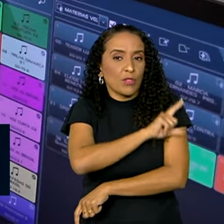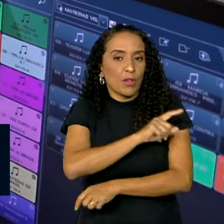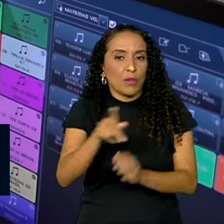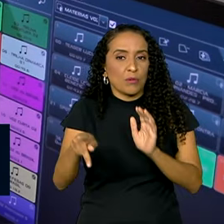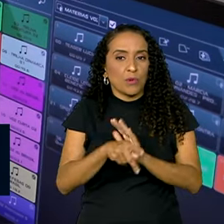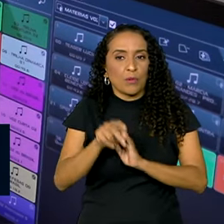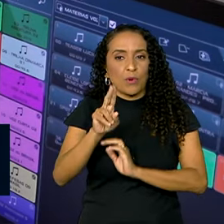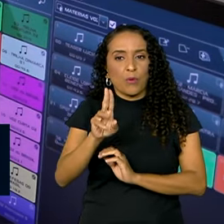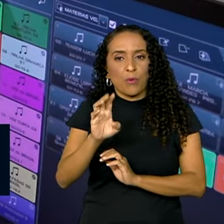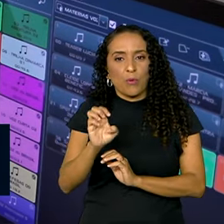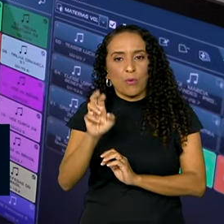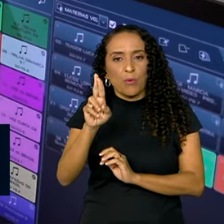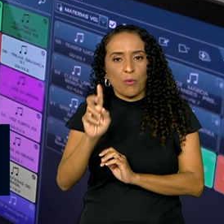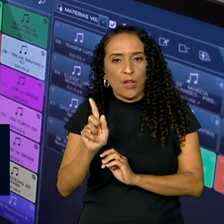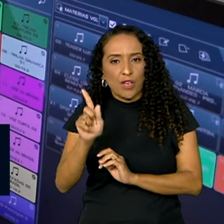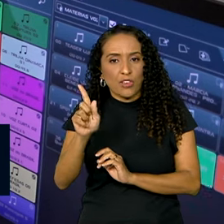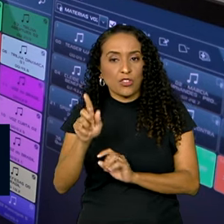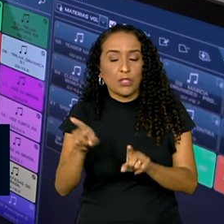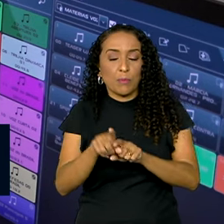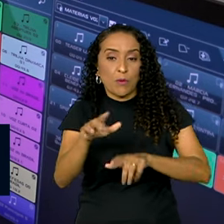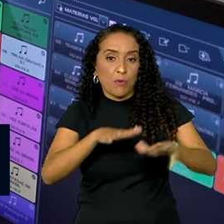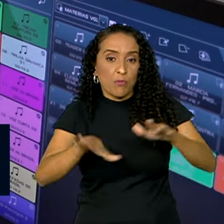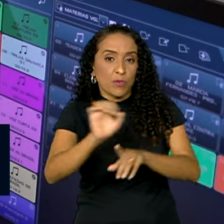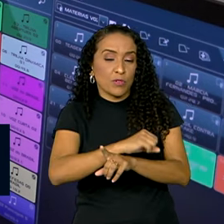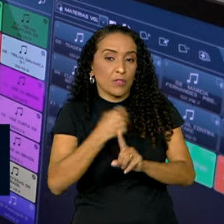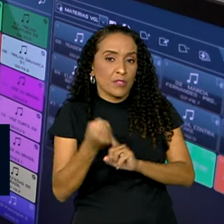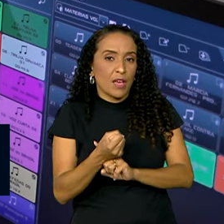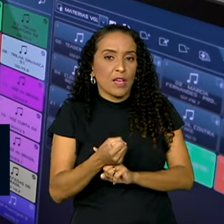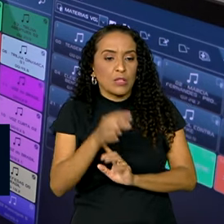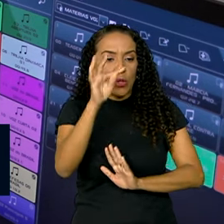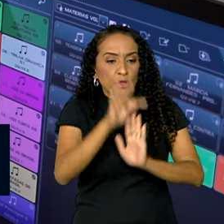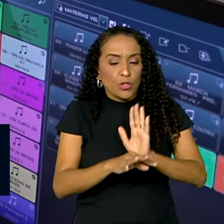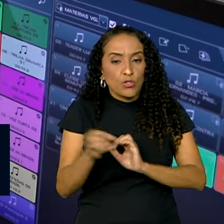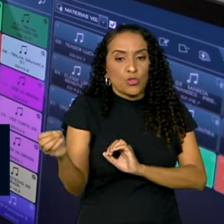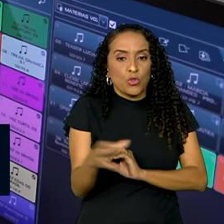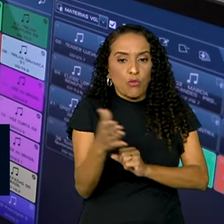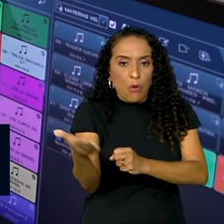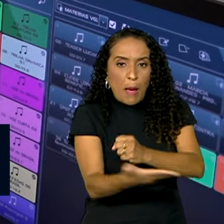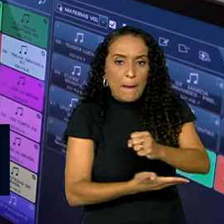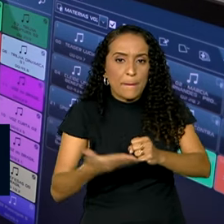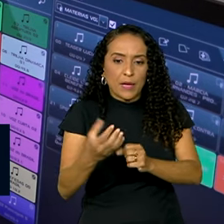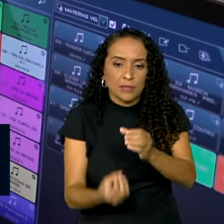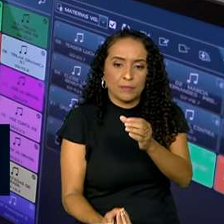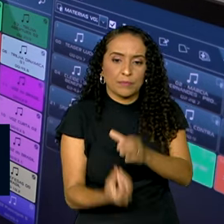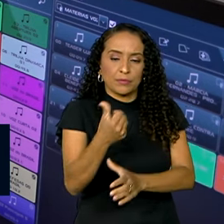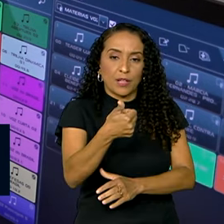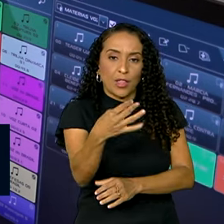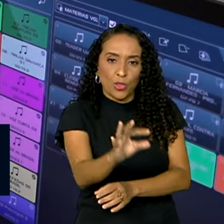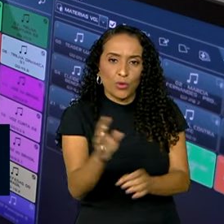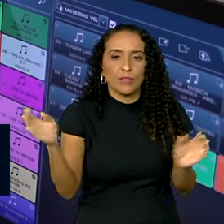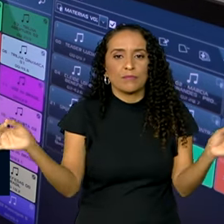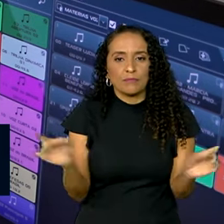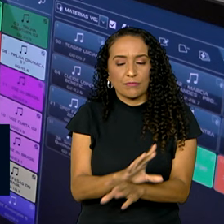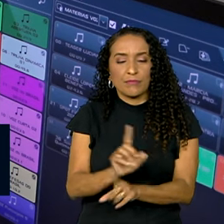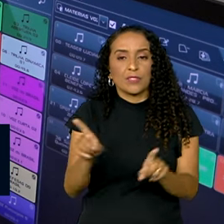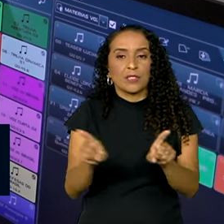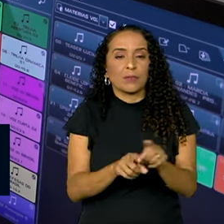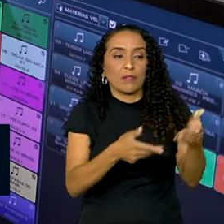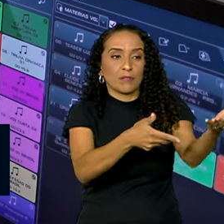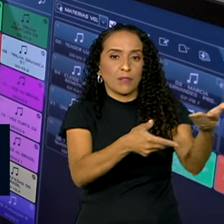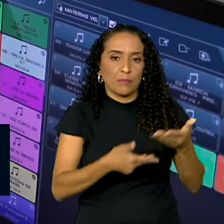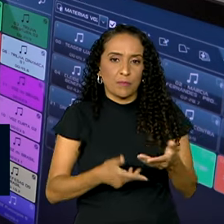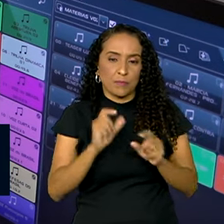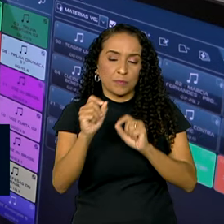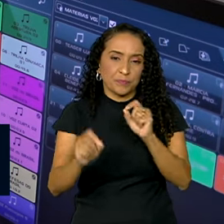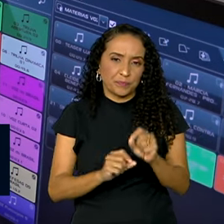uerg pelos movimentos sociais um novo texto base entra no dia 14 Além disso nós recebemos